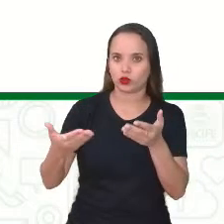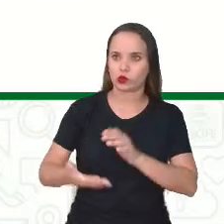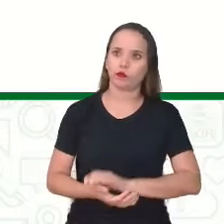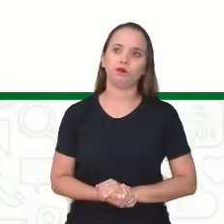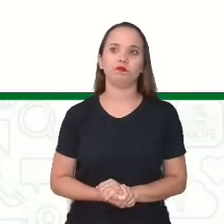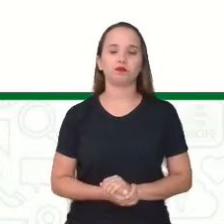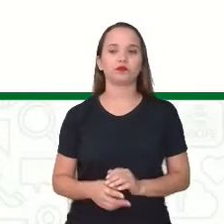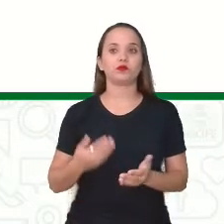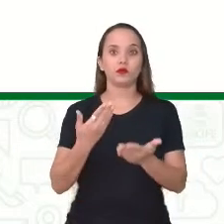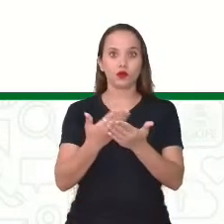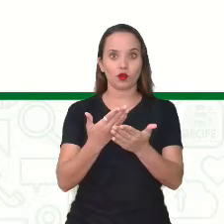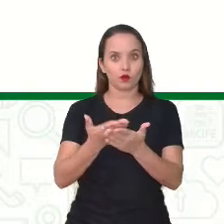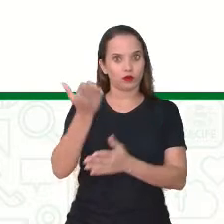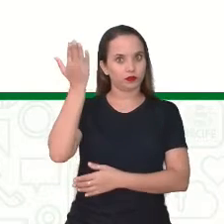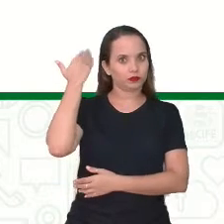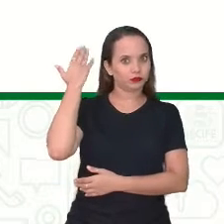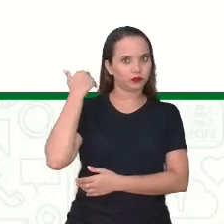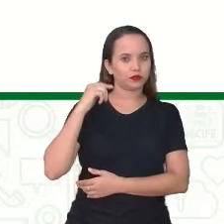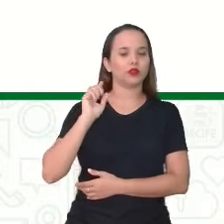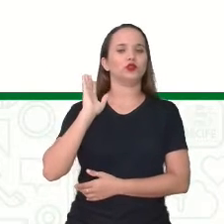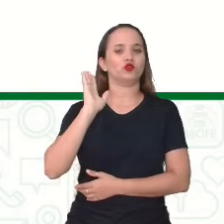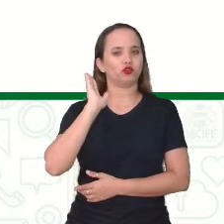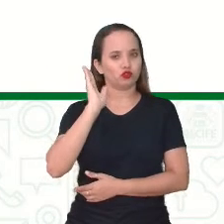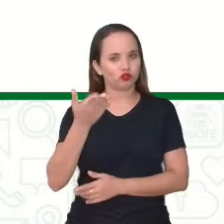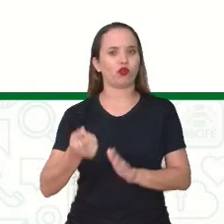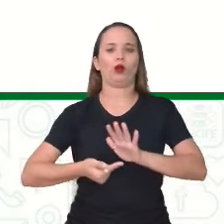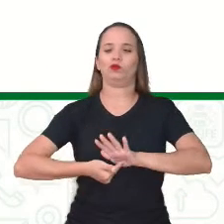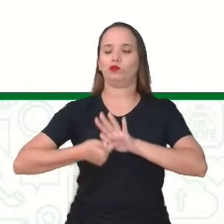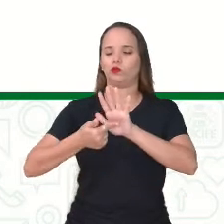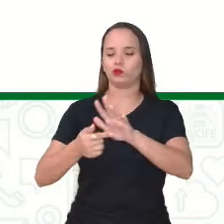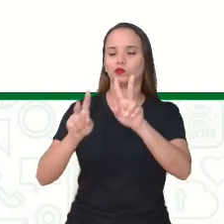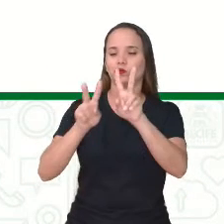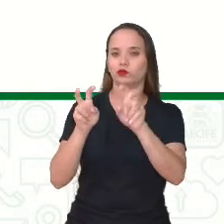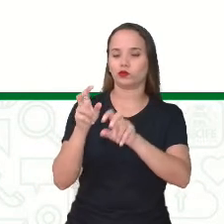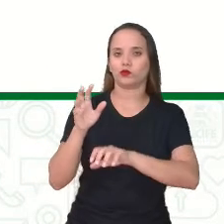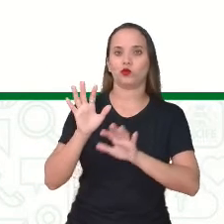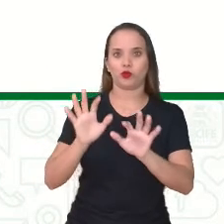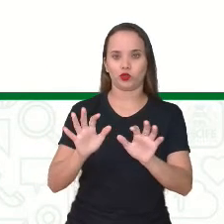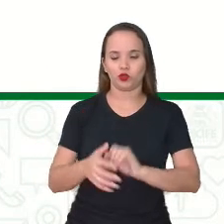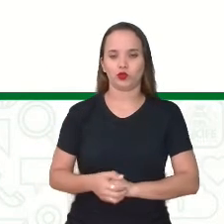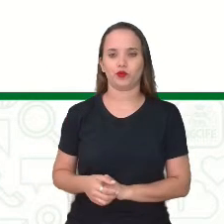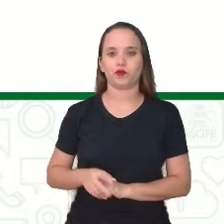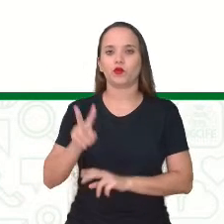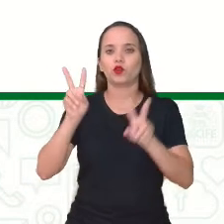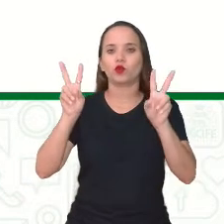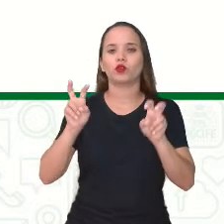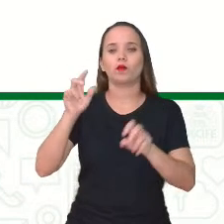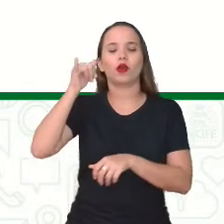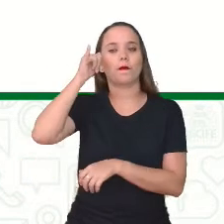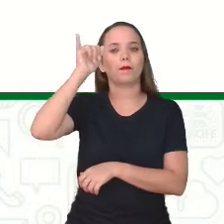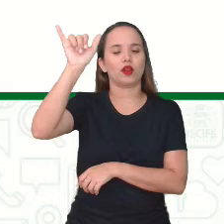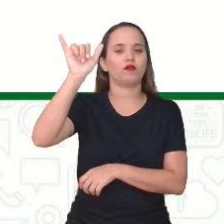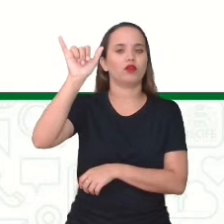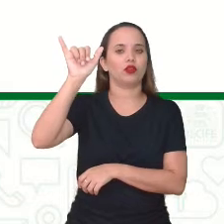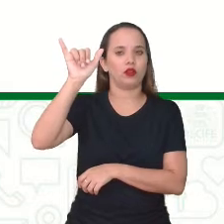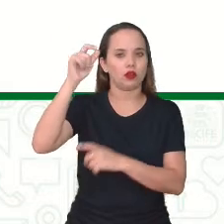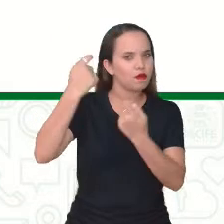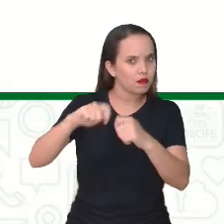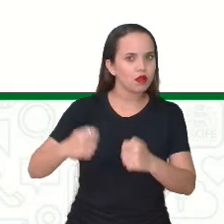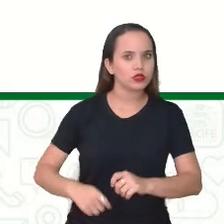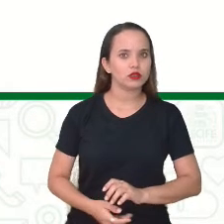Na nossa aula passada, a gente trouxe justamente esse tema. O título dela era Prevenir, por que